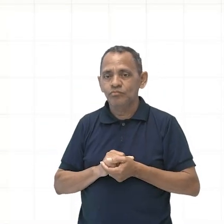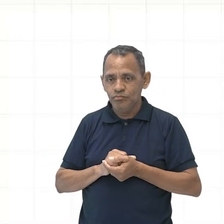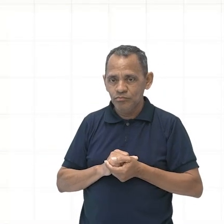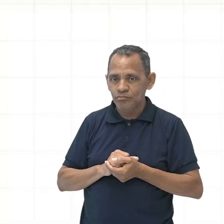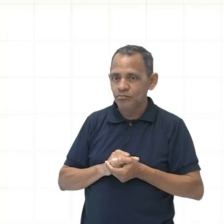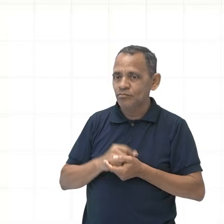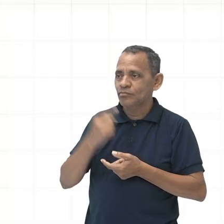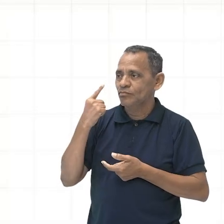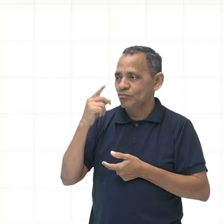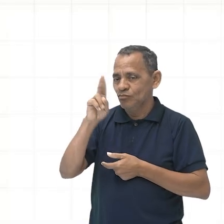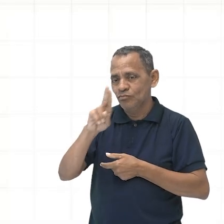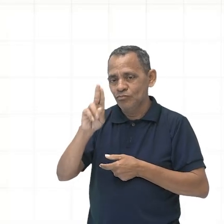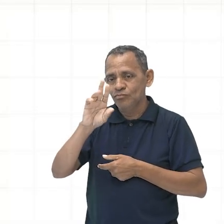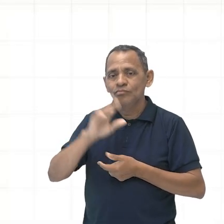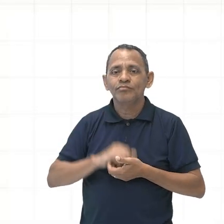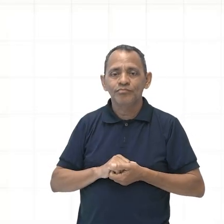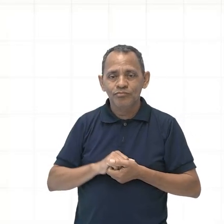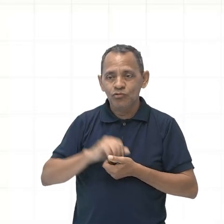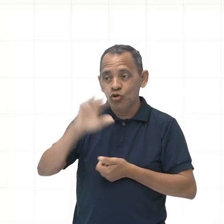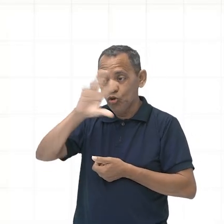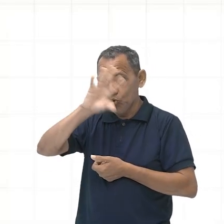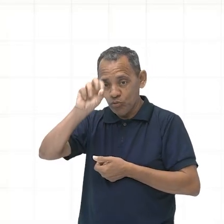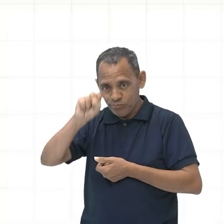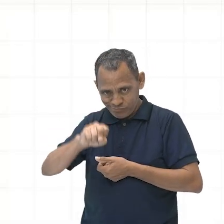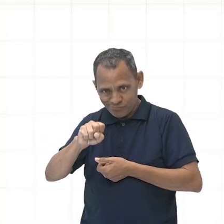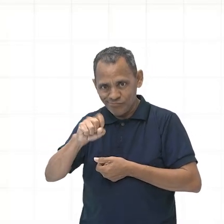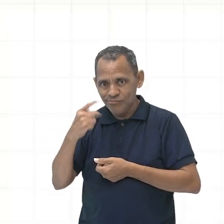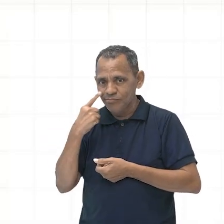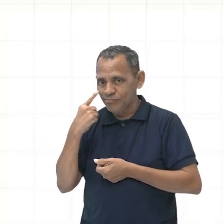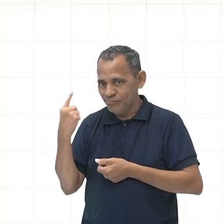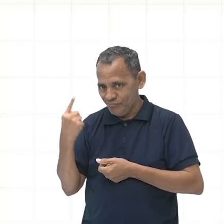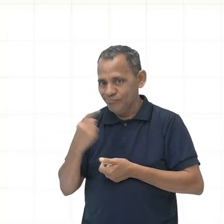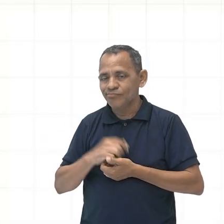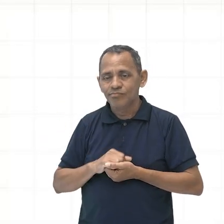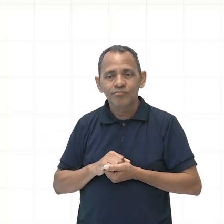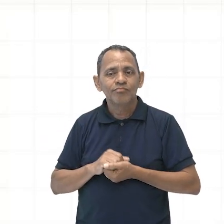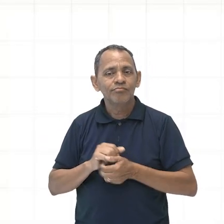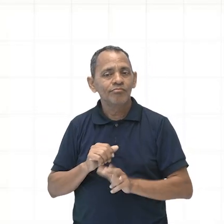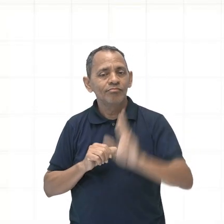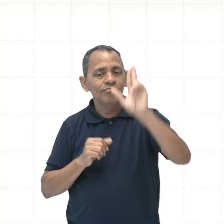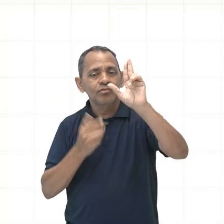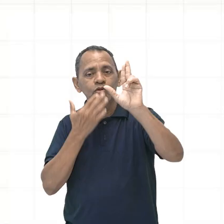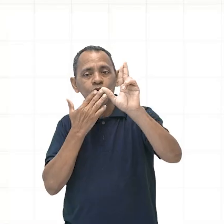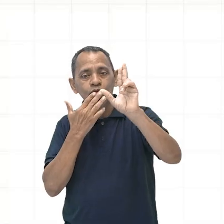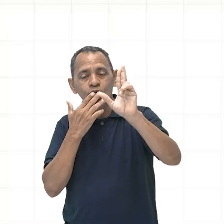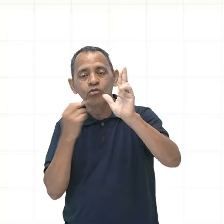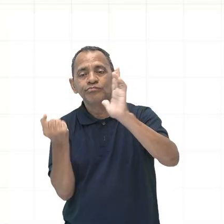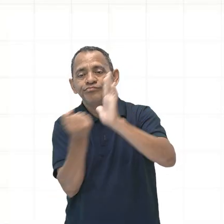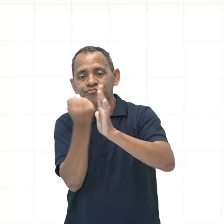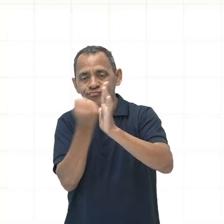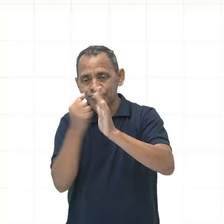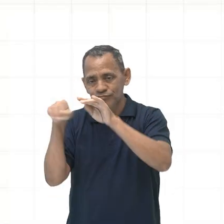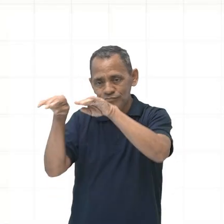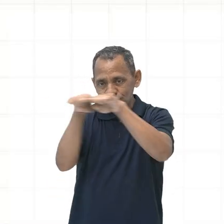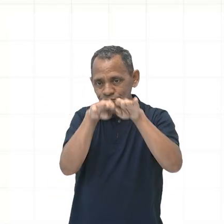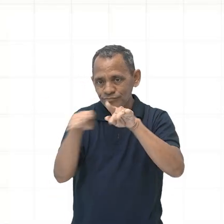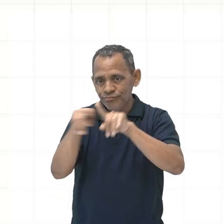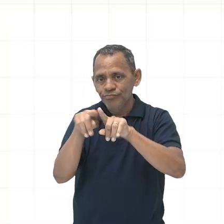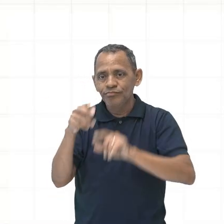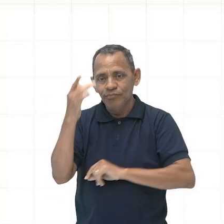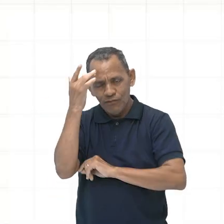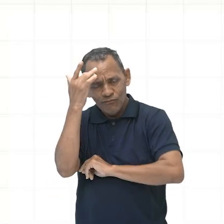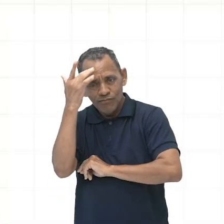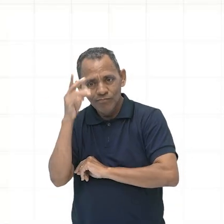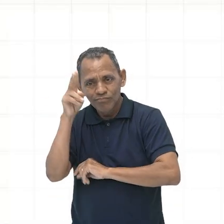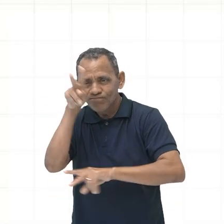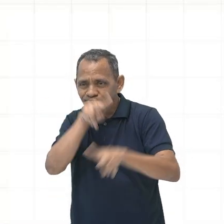forma. Essas informações são geralmente representadas por cores, símbolos ou padrões, tornando mais fácil